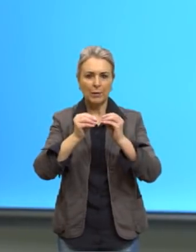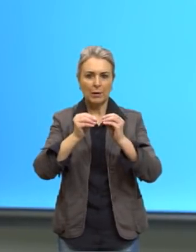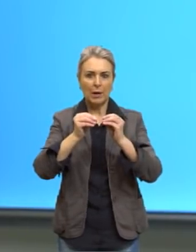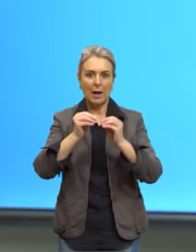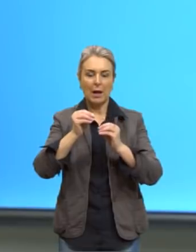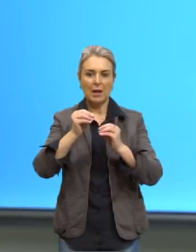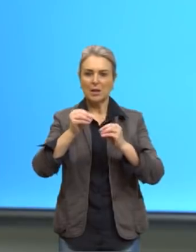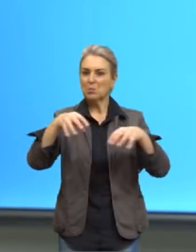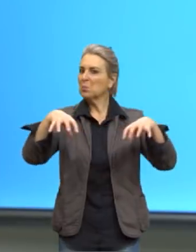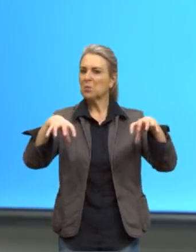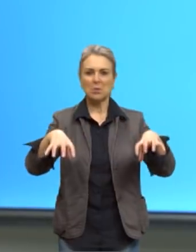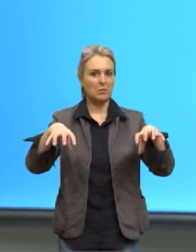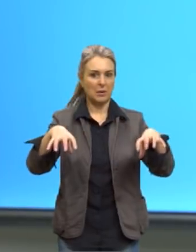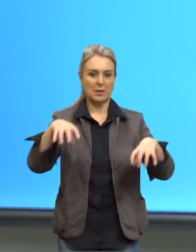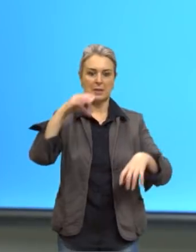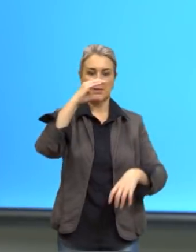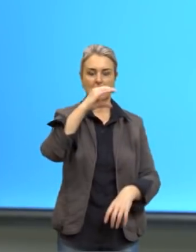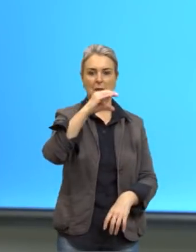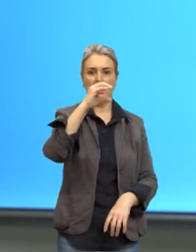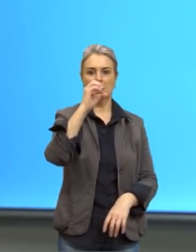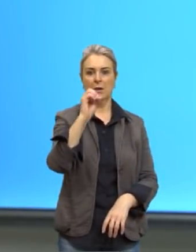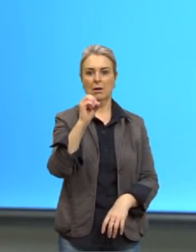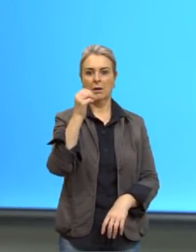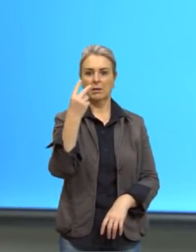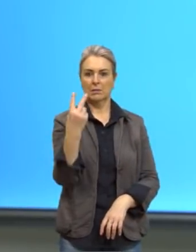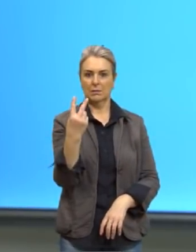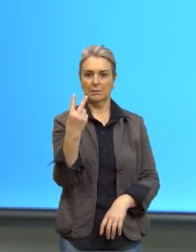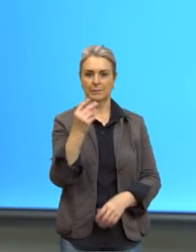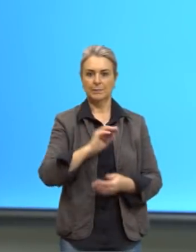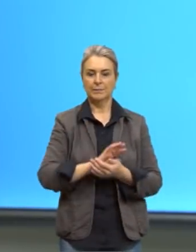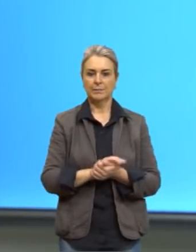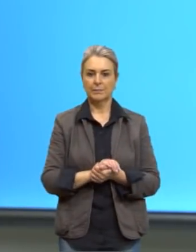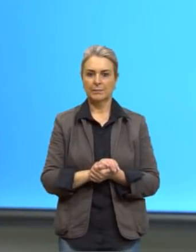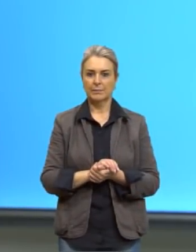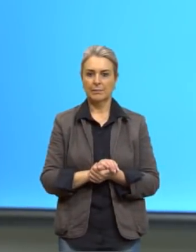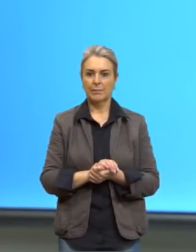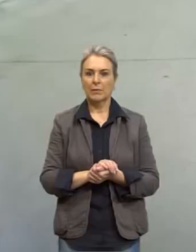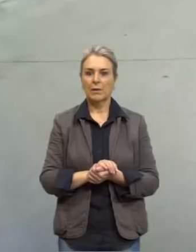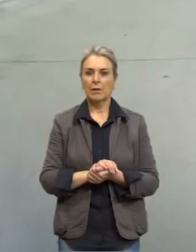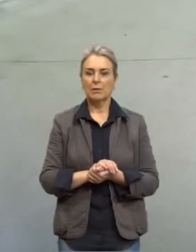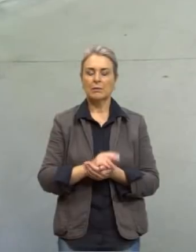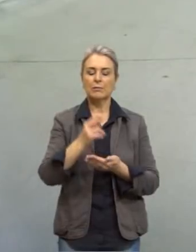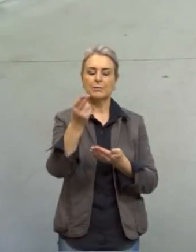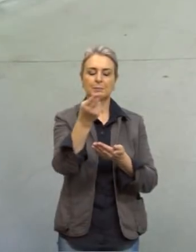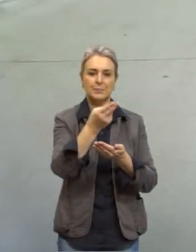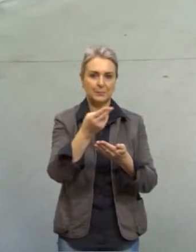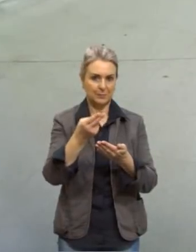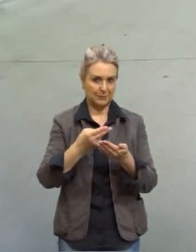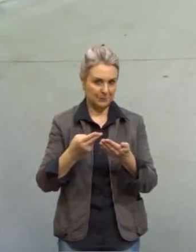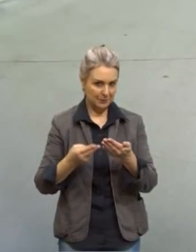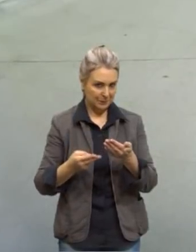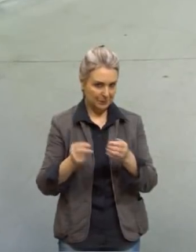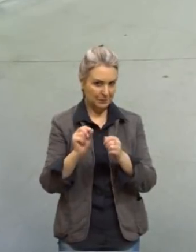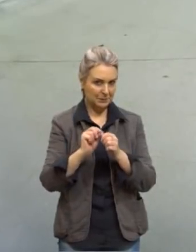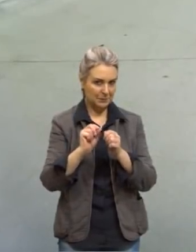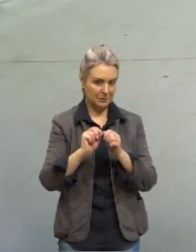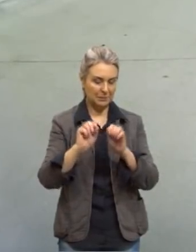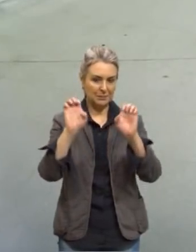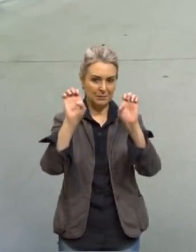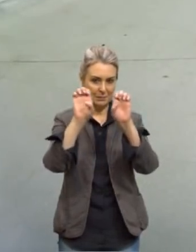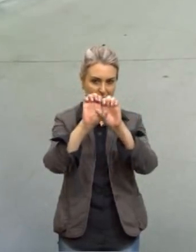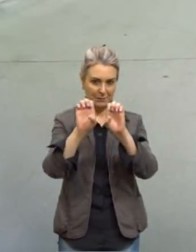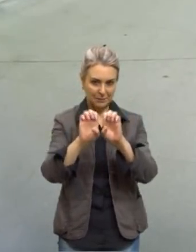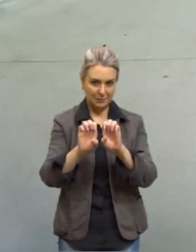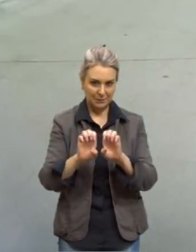apolar que é o co2 tá nesse caso aqui eu vou desenhar aqui a estrutura novamente